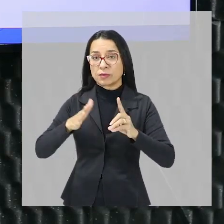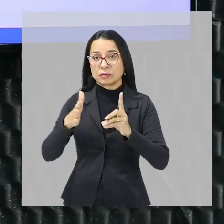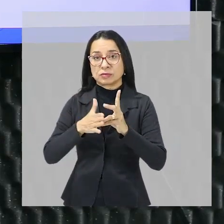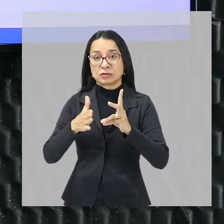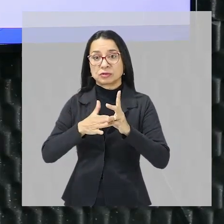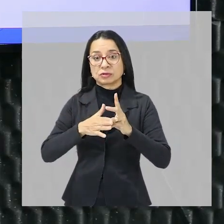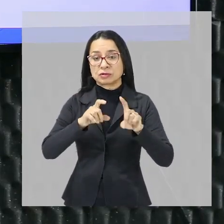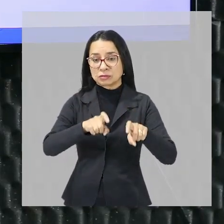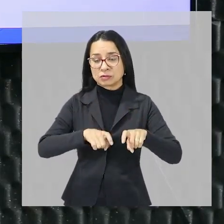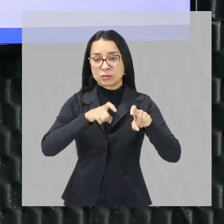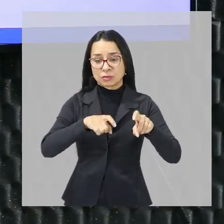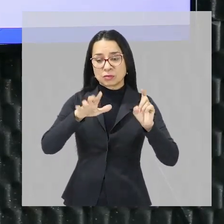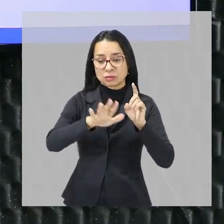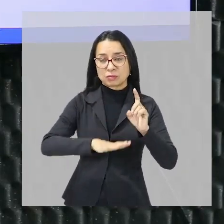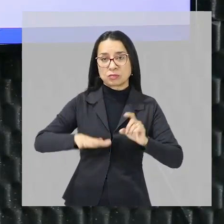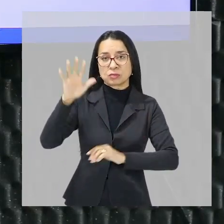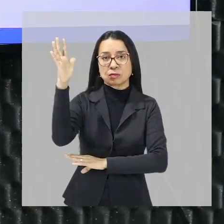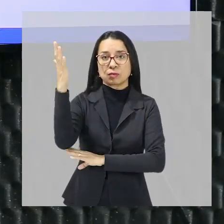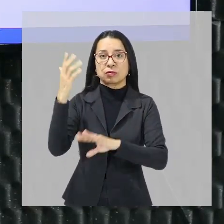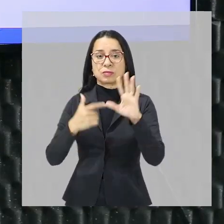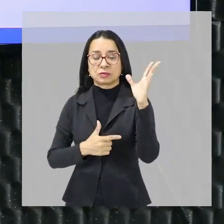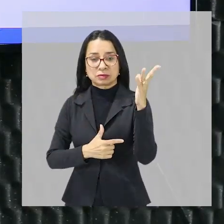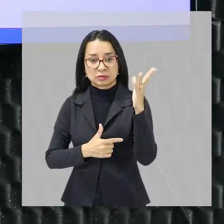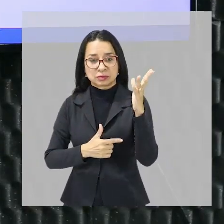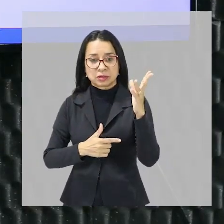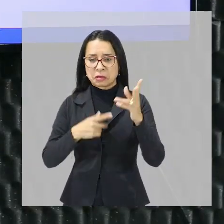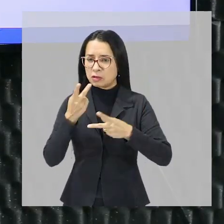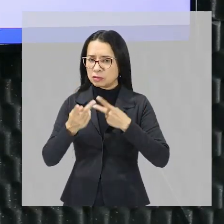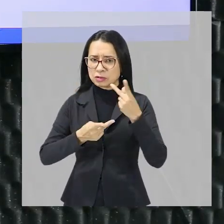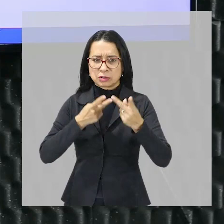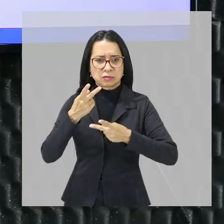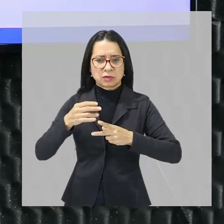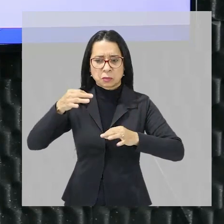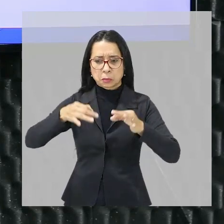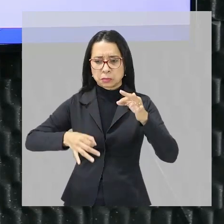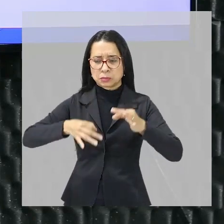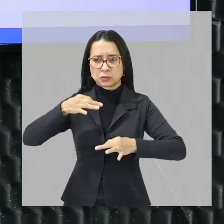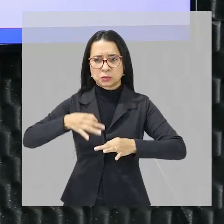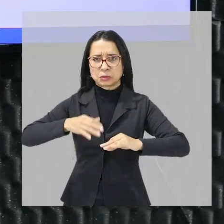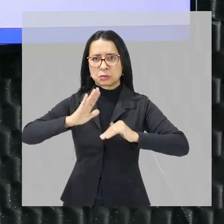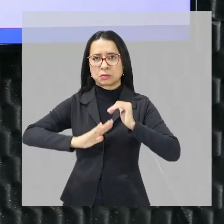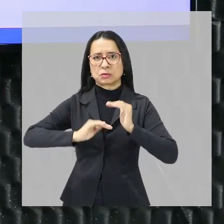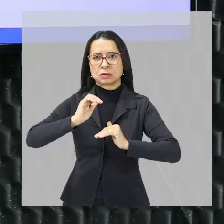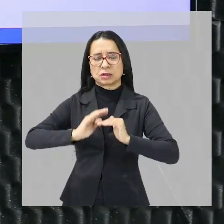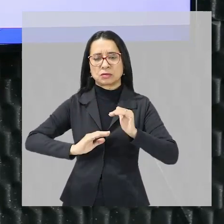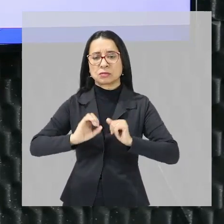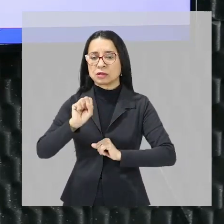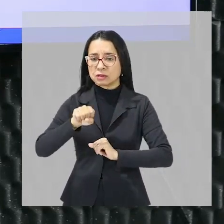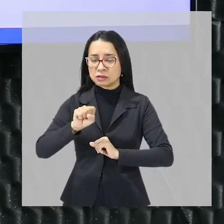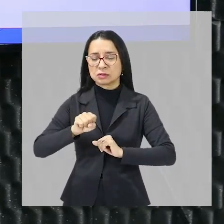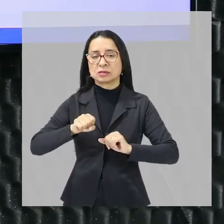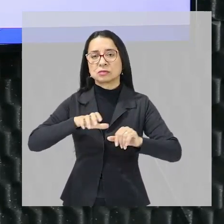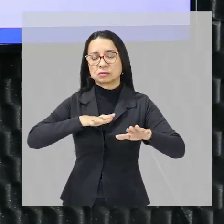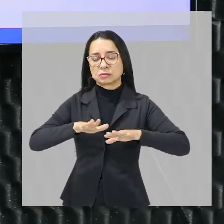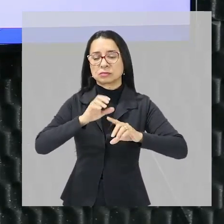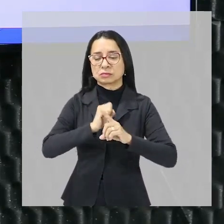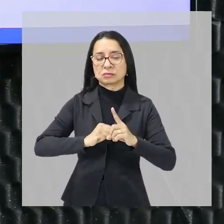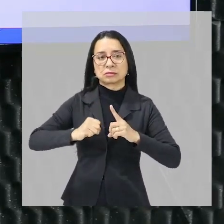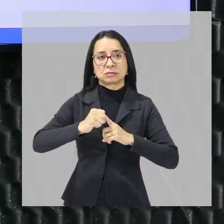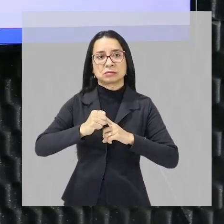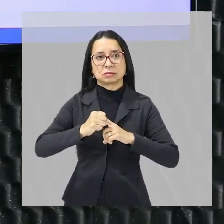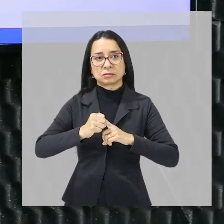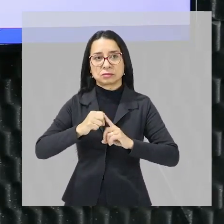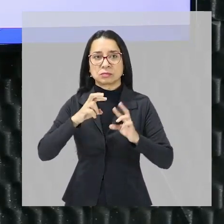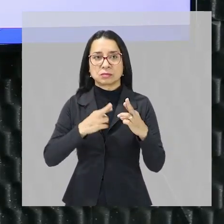camponês ambientalista. A gente não falou de magistrados, de juízes. A gente falou de um movimento social que foi diretamente